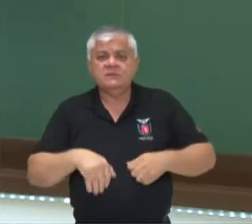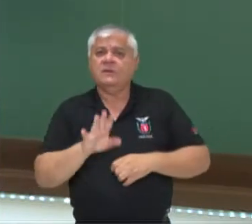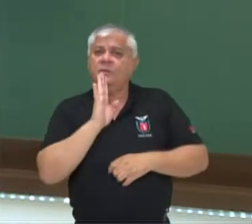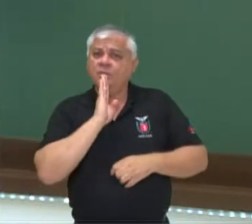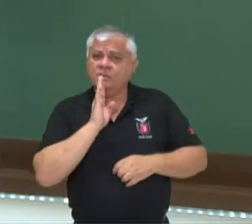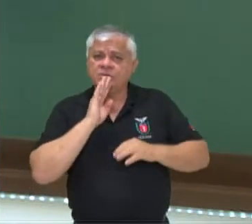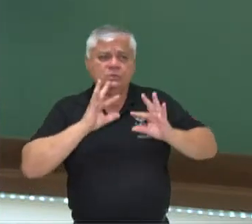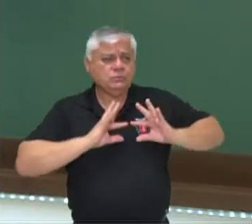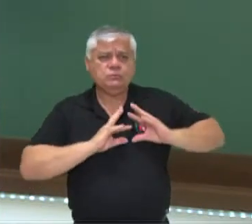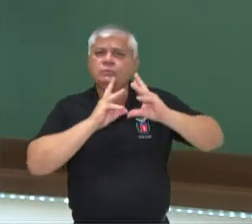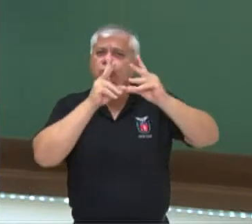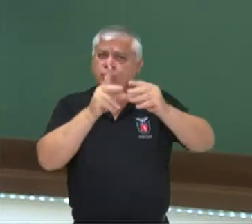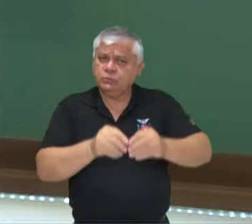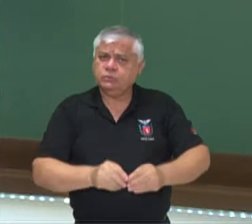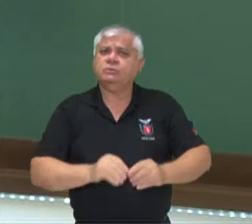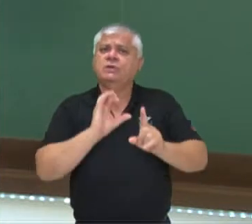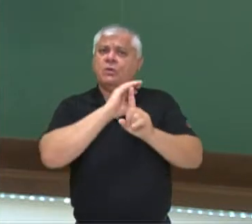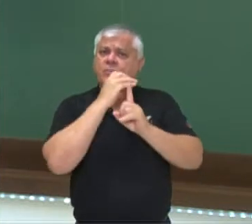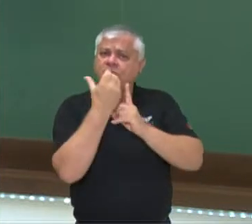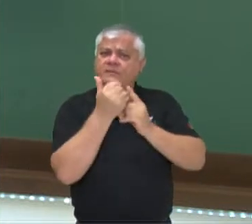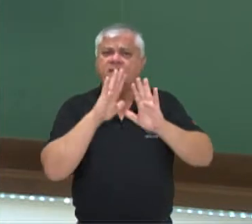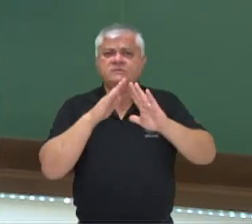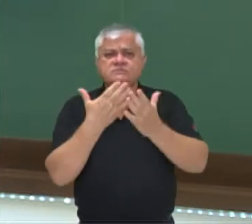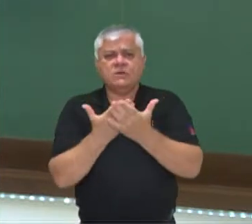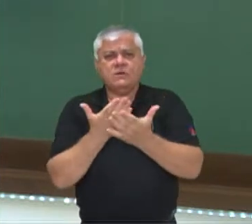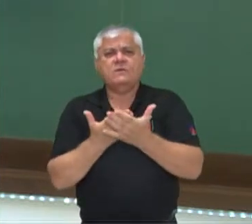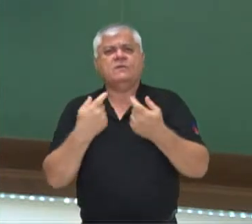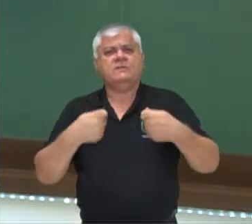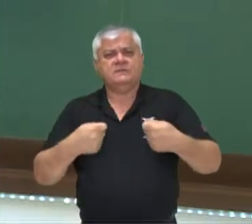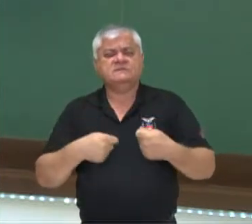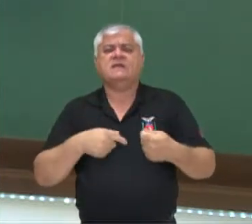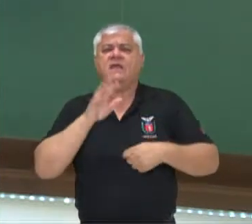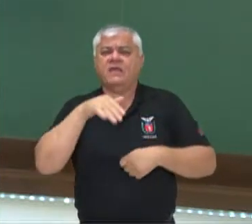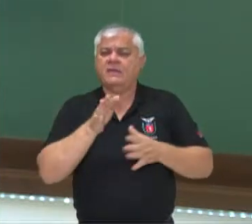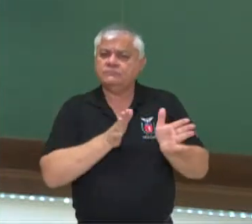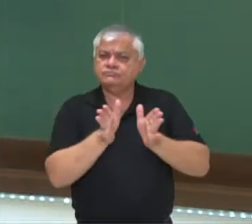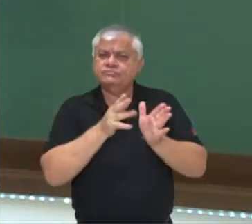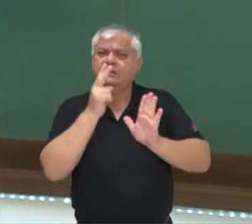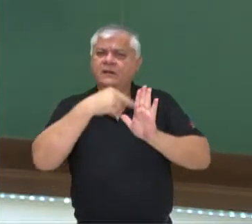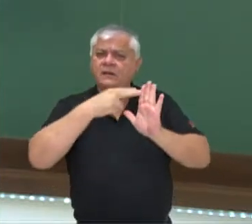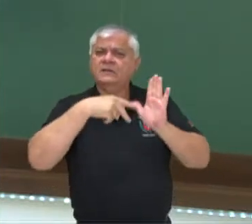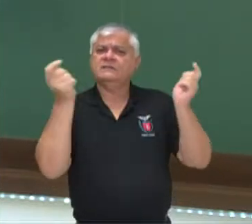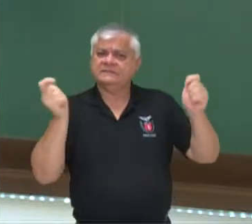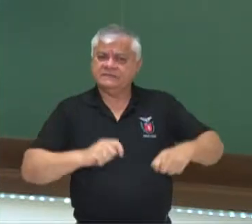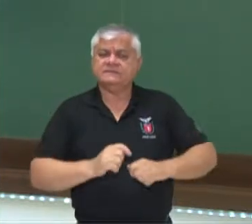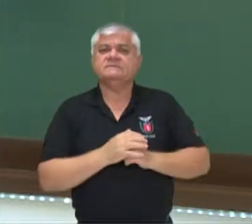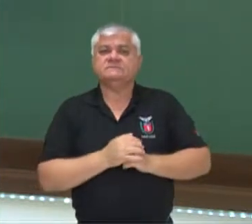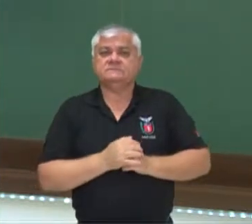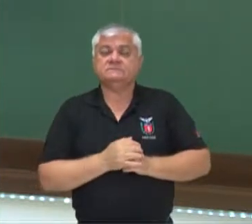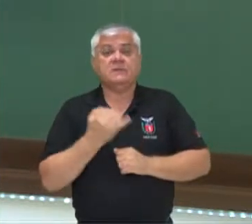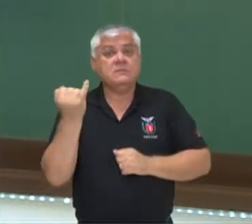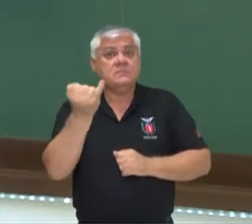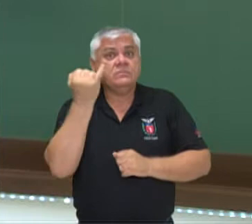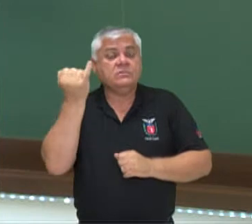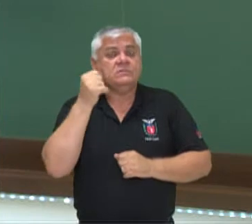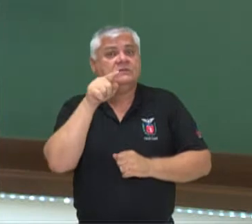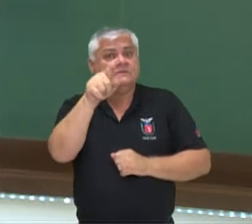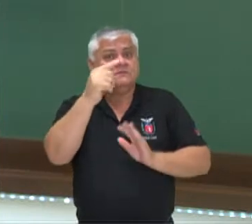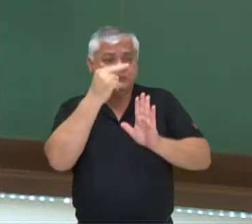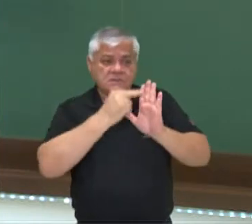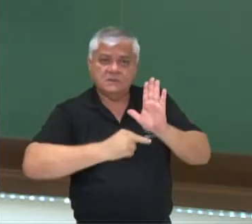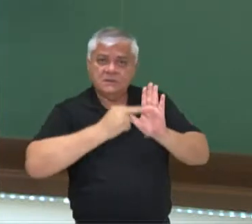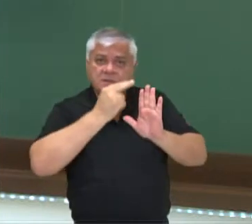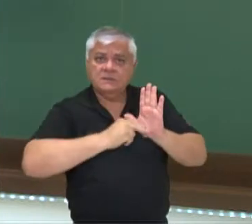por toda a comunidade escolar, Ele é acessível a toda a comunidade escolar. E é importante que você leia